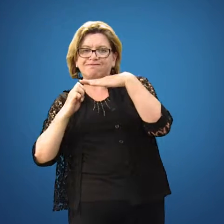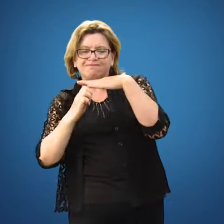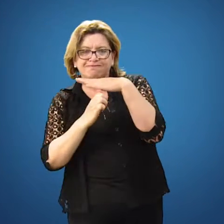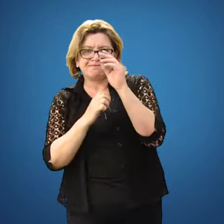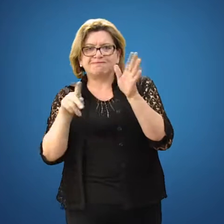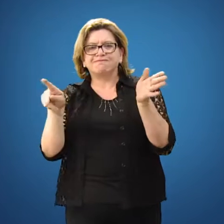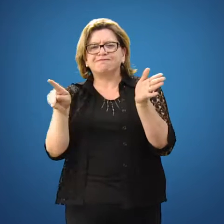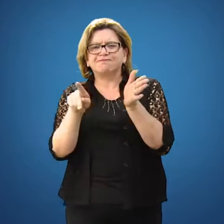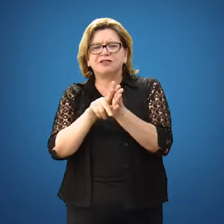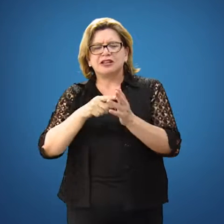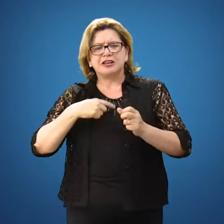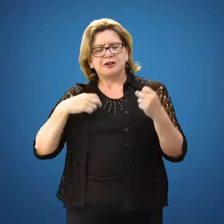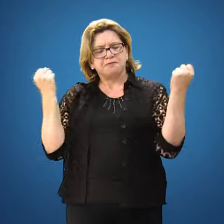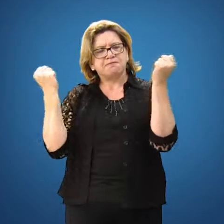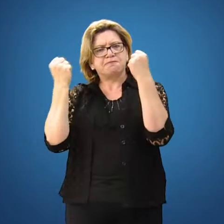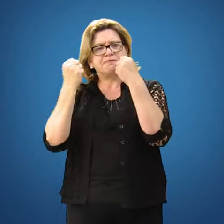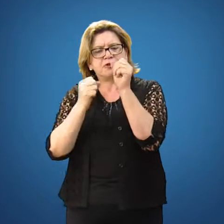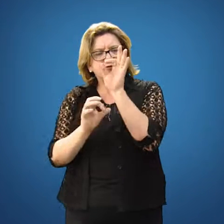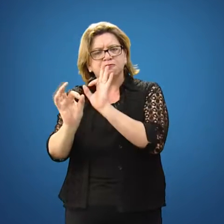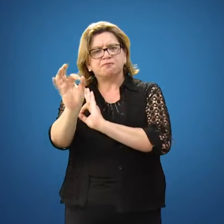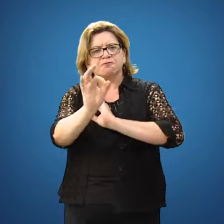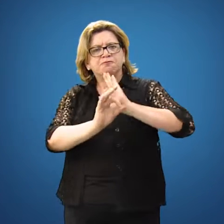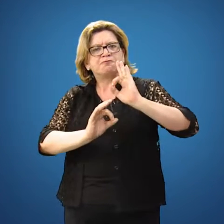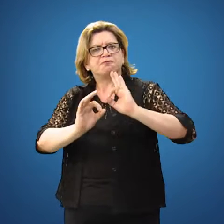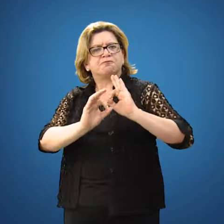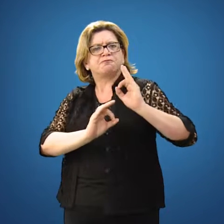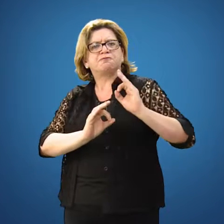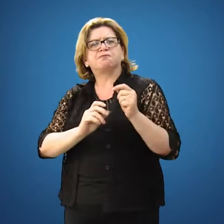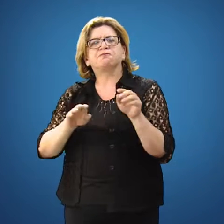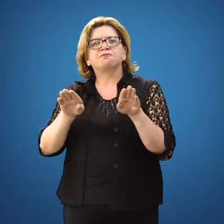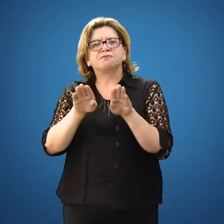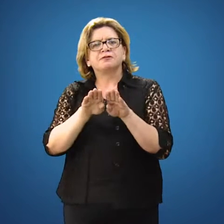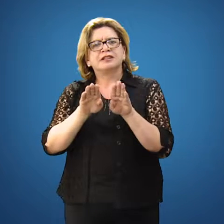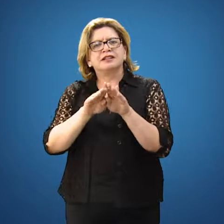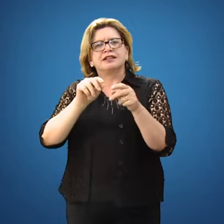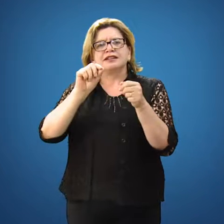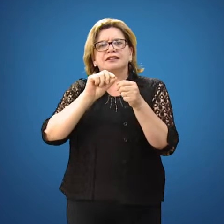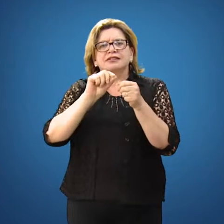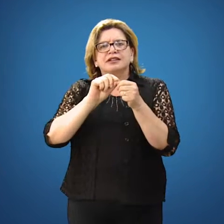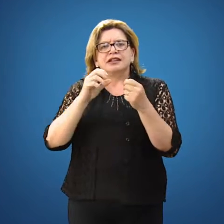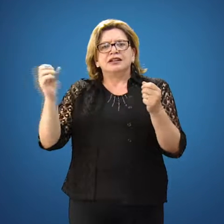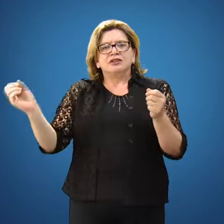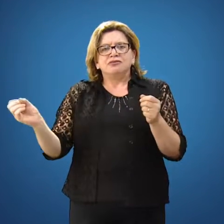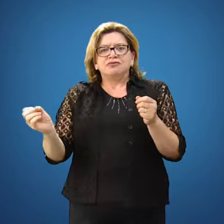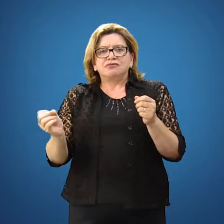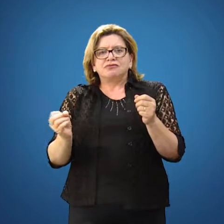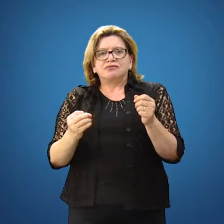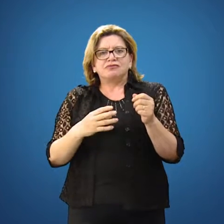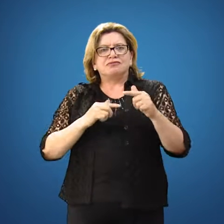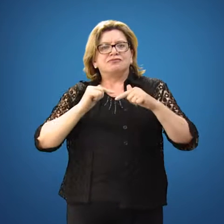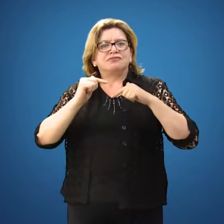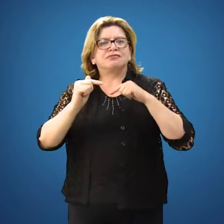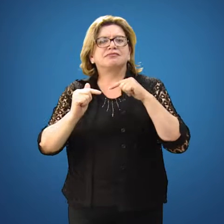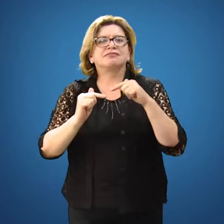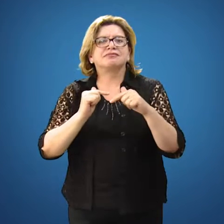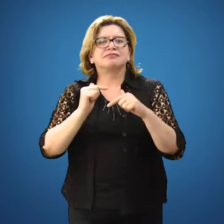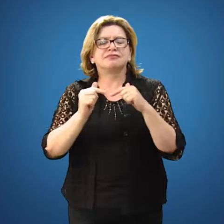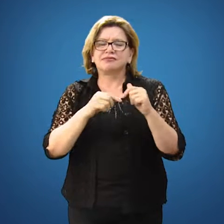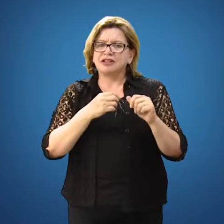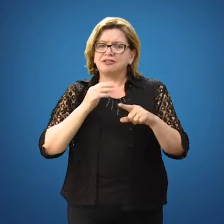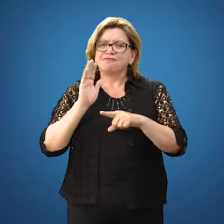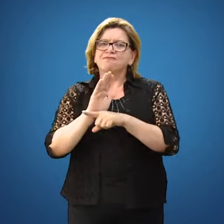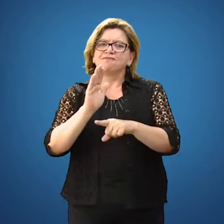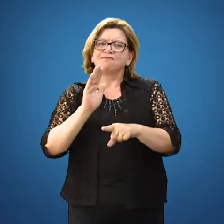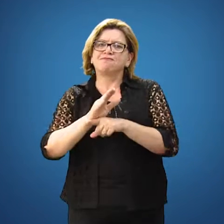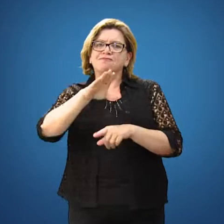refere à capacidade de organização produtiva para a geração de bens e serviços. Então, voltada para